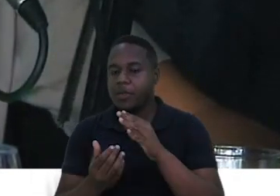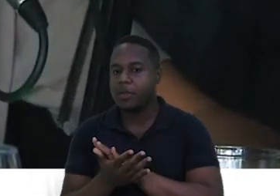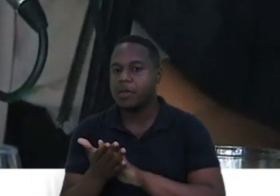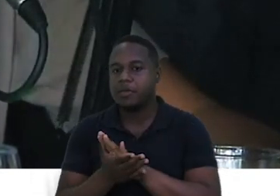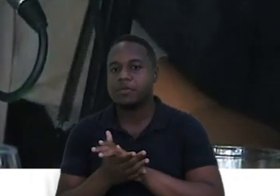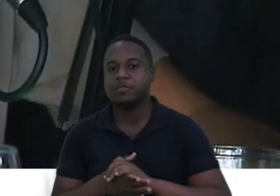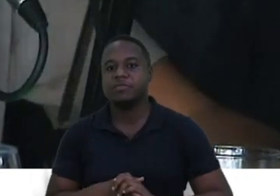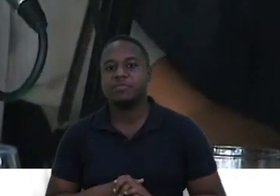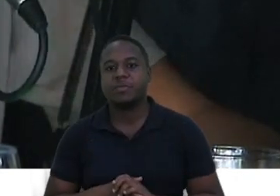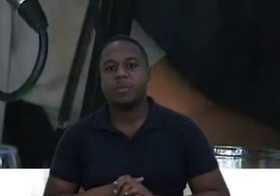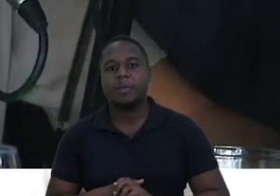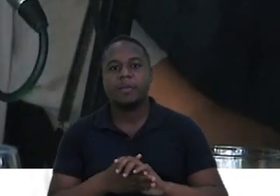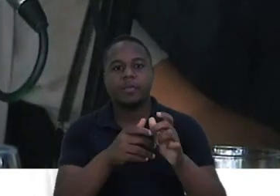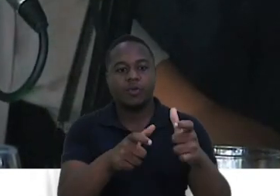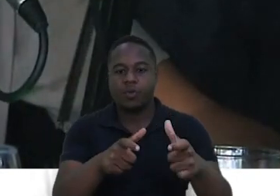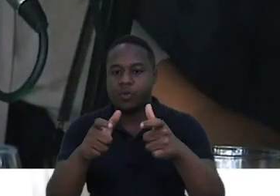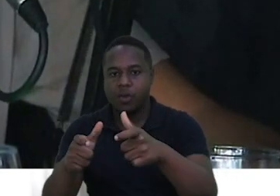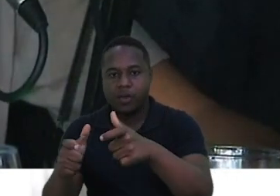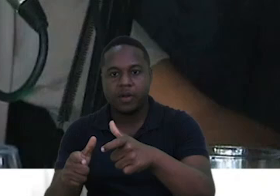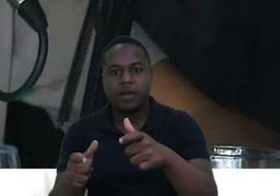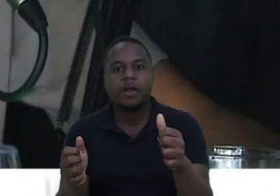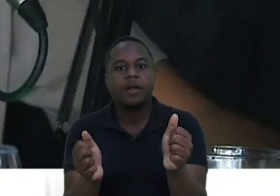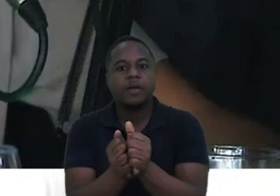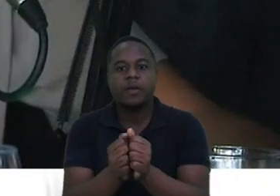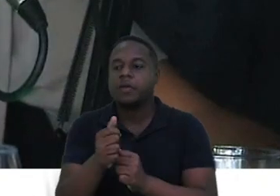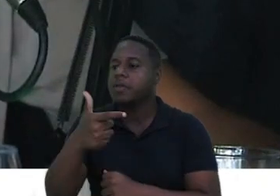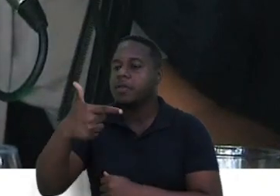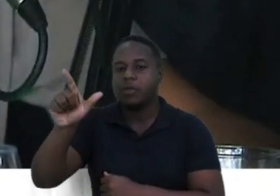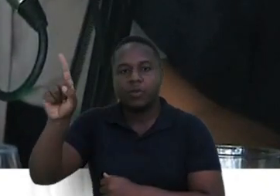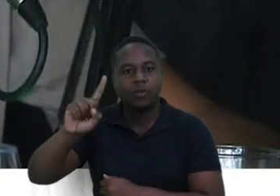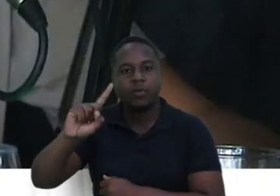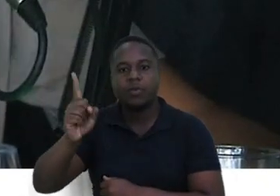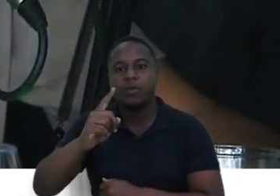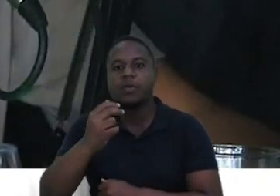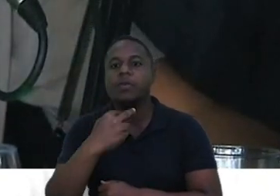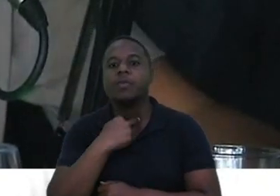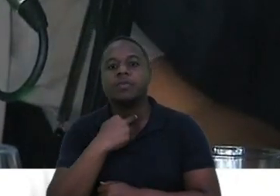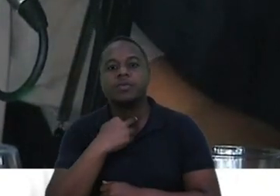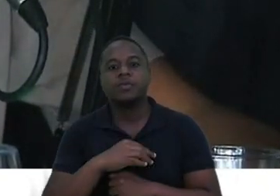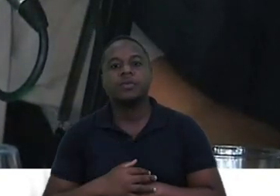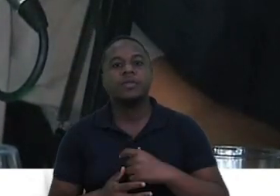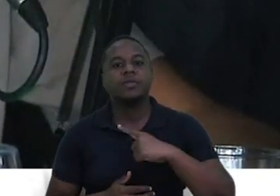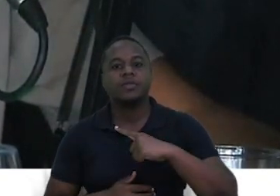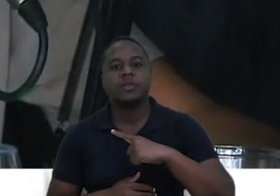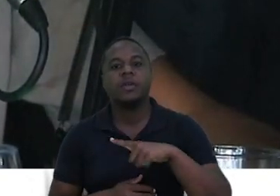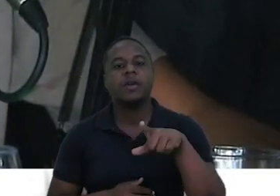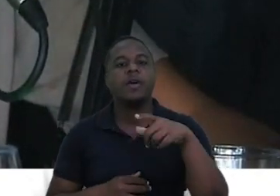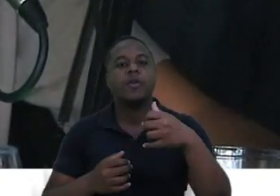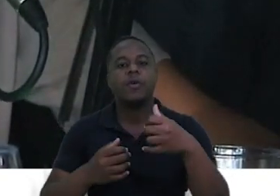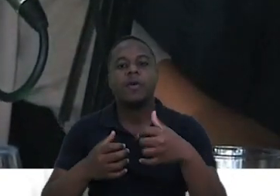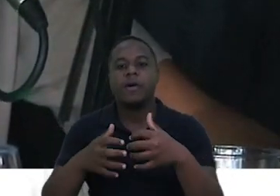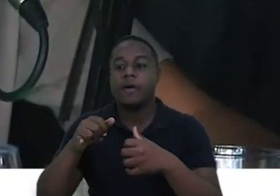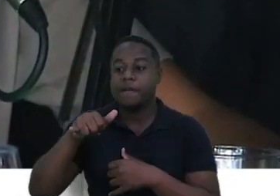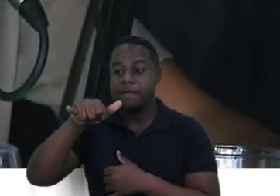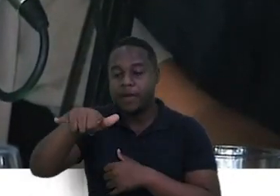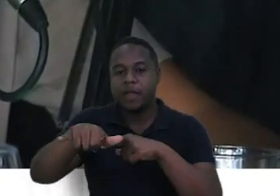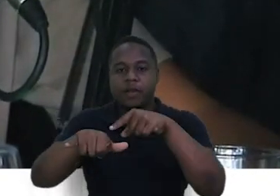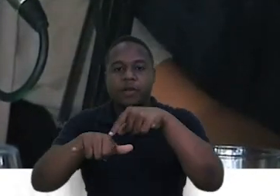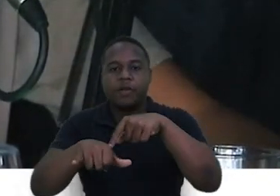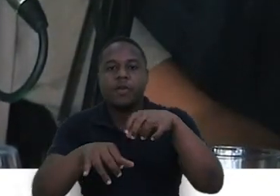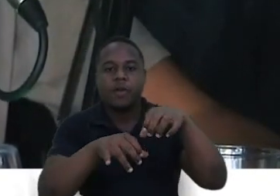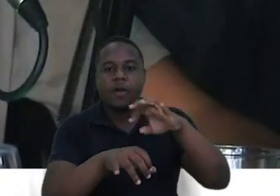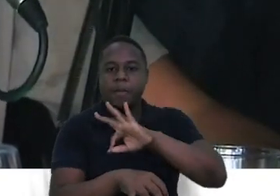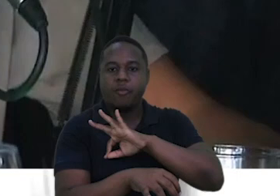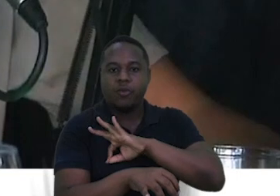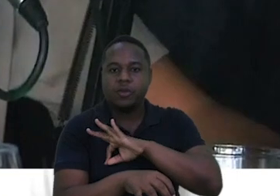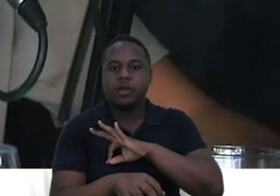frequentava os mesmos ambientes dos outros, eram por baixo, por uma viatura que me deixava no ônibus, no avião. Conexão,